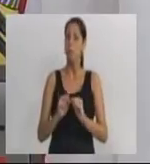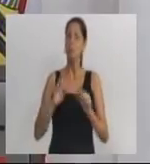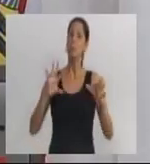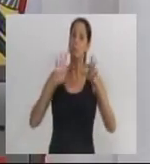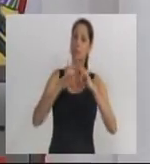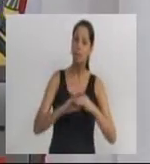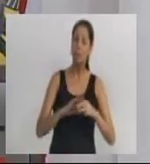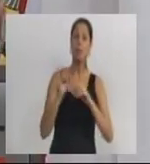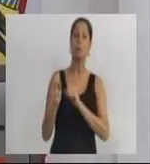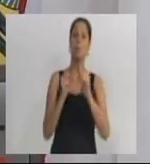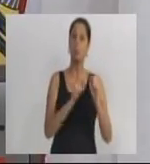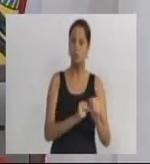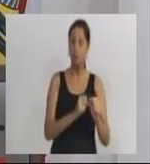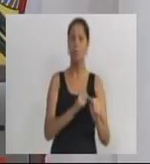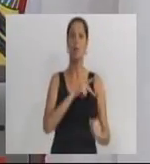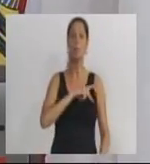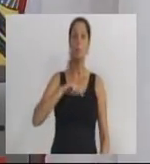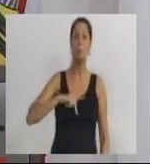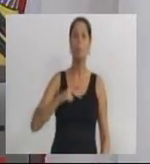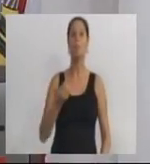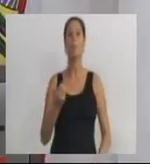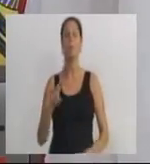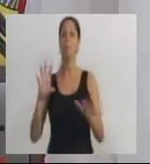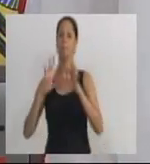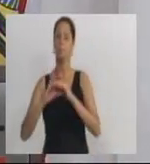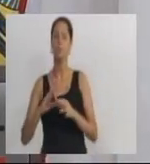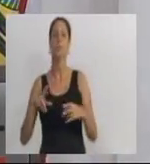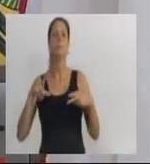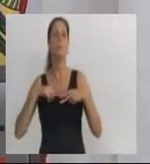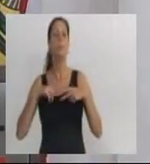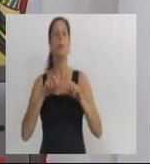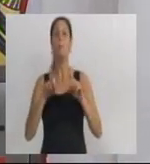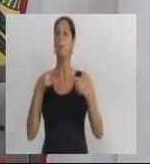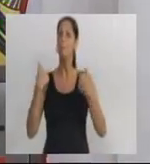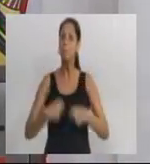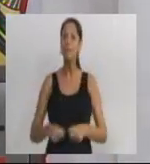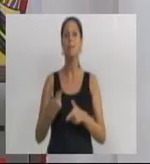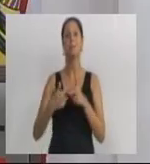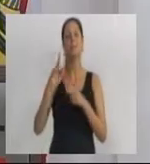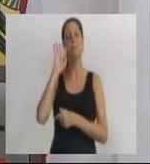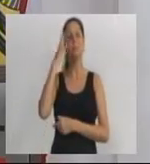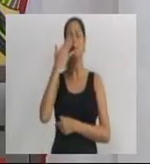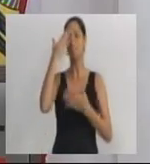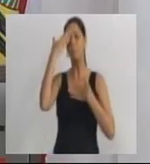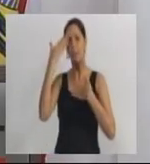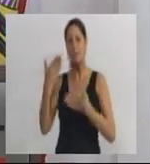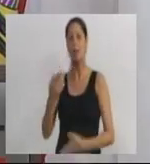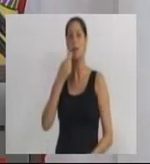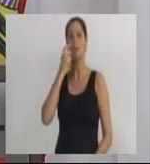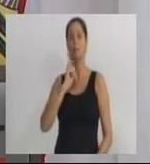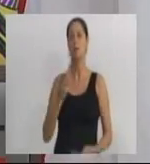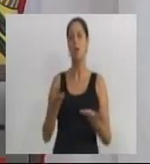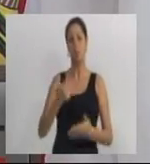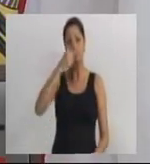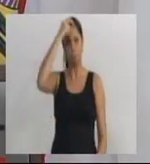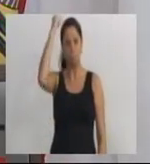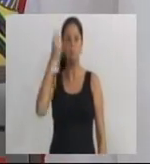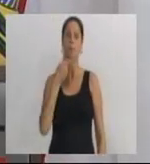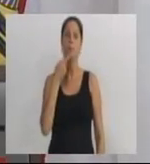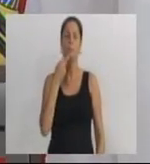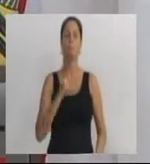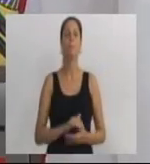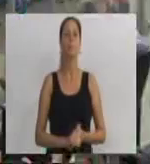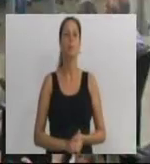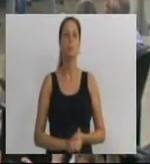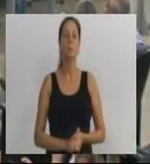iniciativa privada, pela parceria da iniciativa privada, mas a solução tem que ser dada. Obrigado, vereador Fábio. Vereador Adriano Pereira. Ouvimos em aparte o